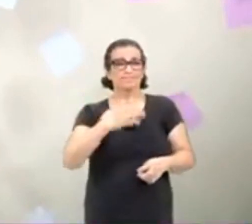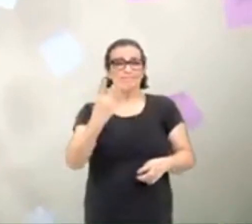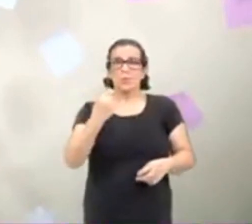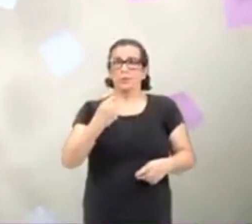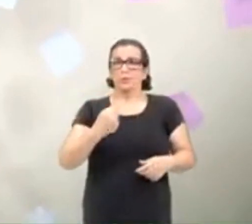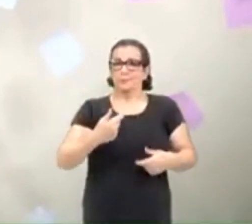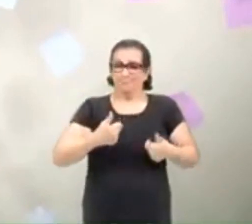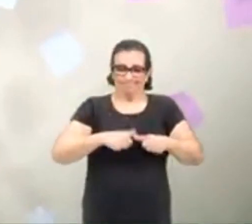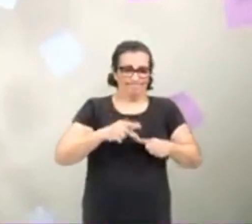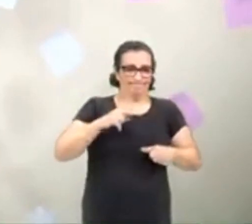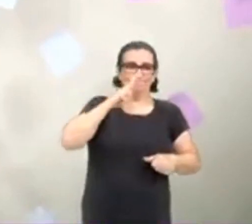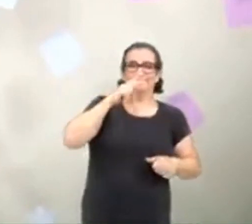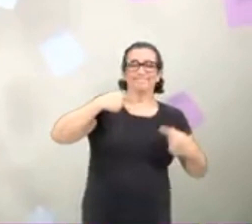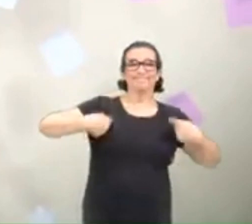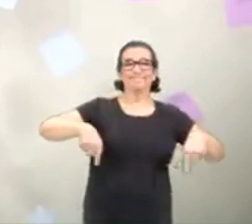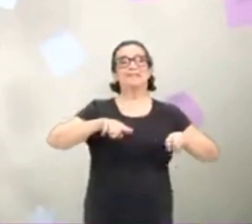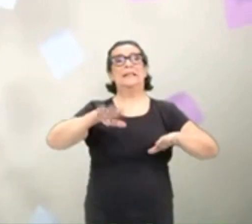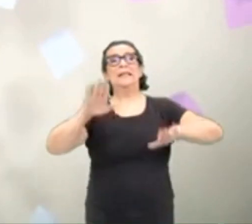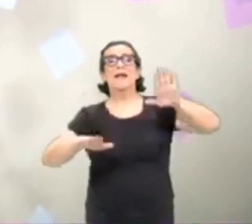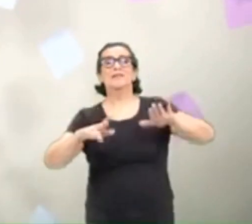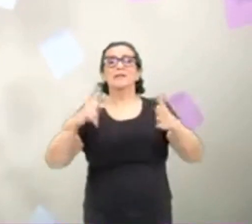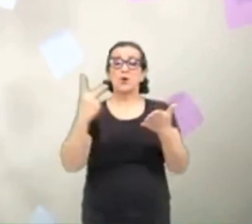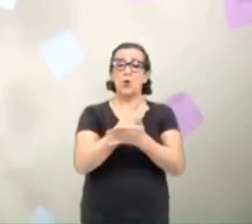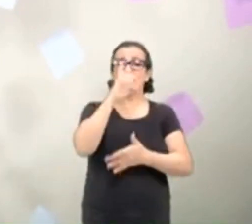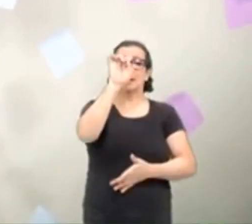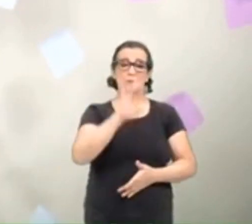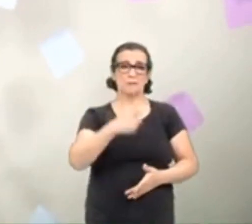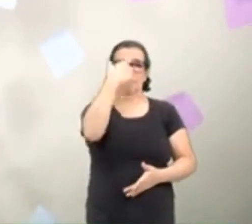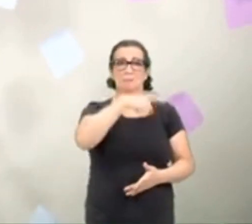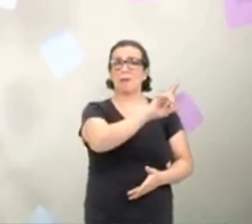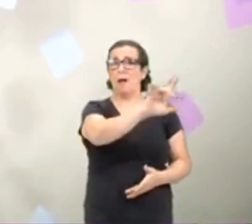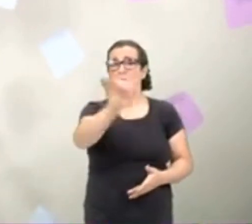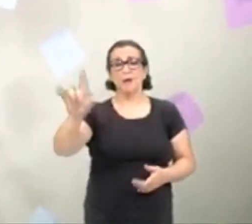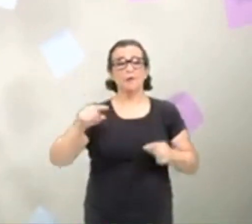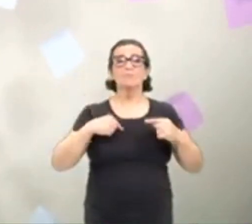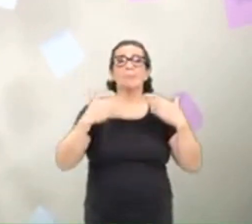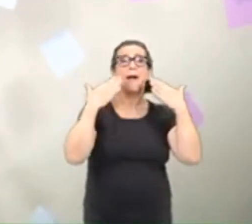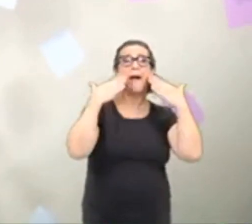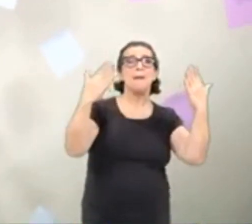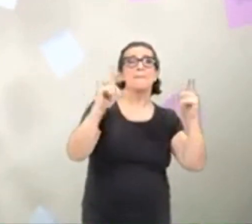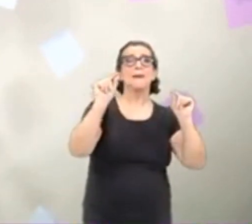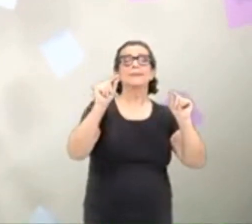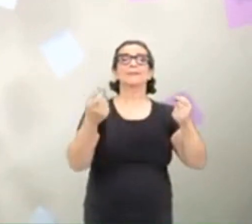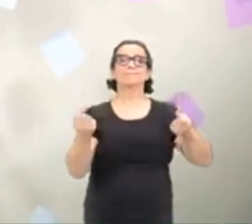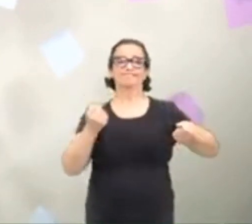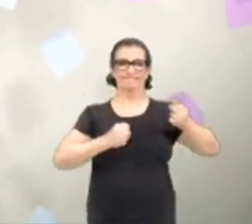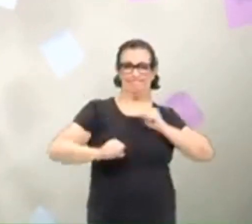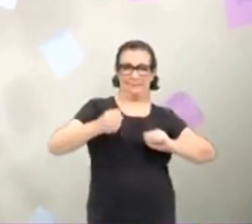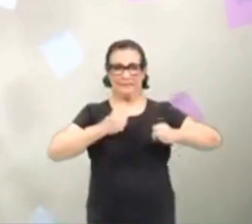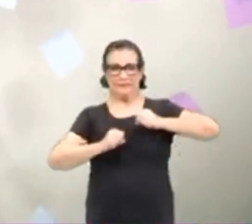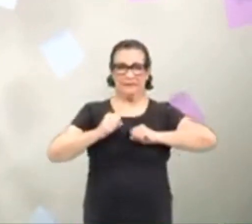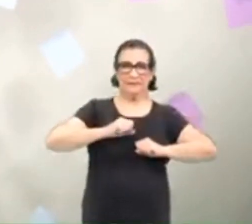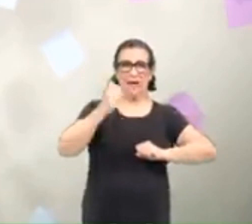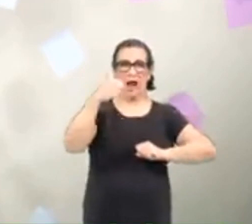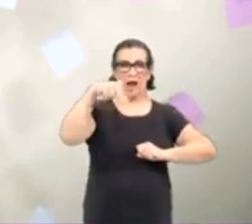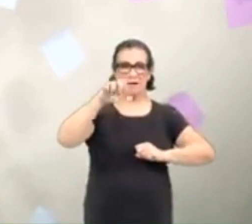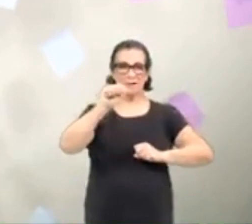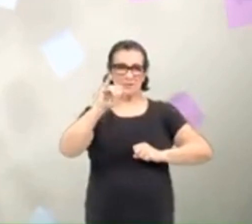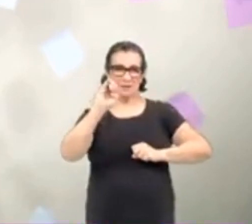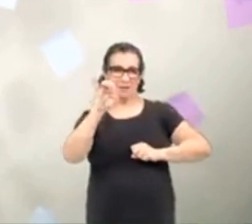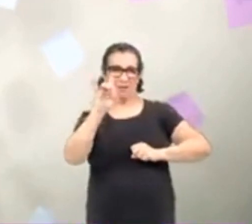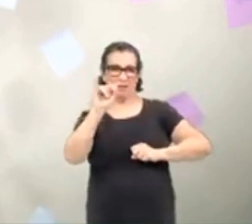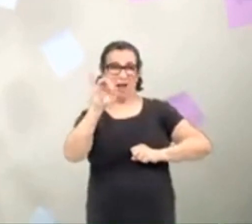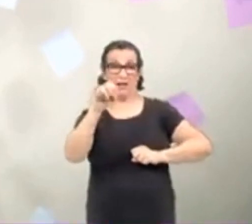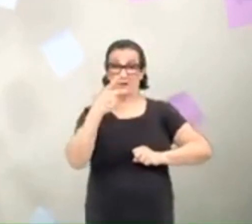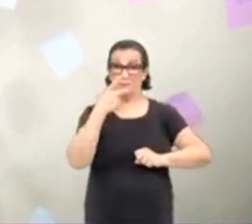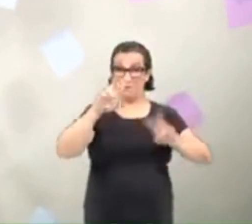nós e que em determinados momentos da experiência individual de cada um ele se apresenta que é ansiedade para falar sobre esse tema